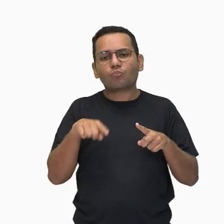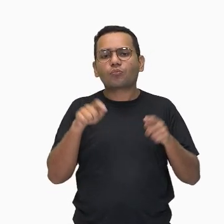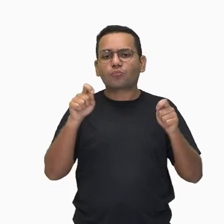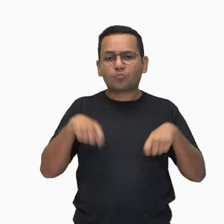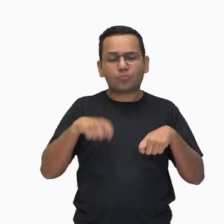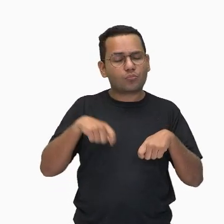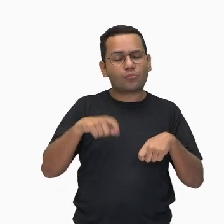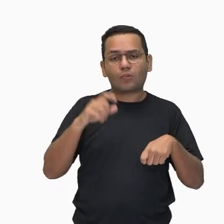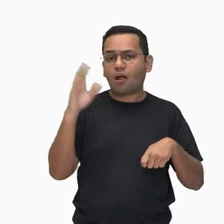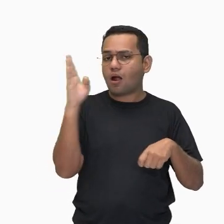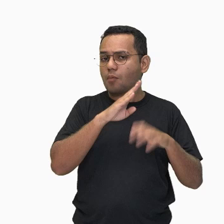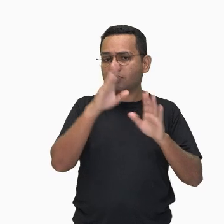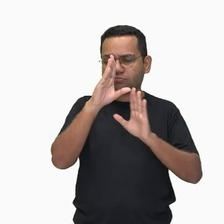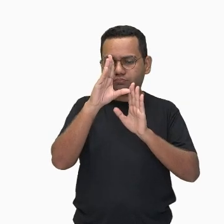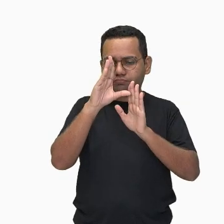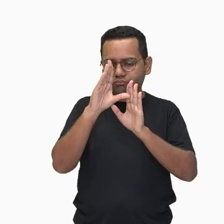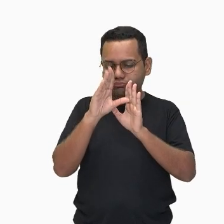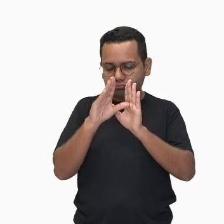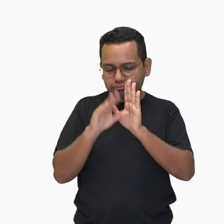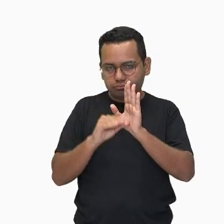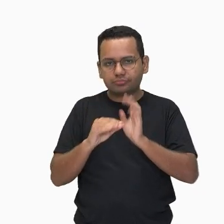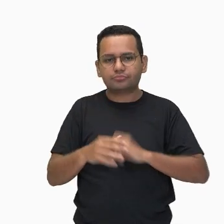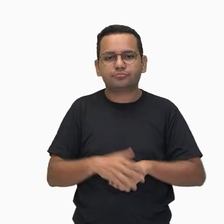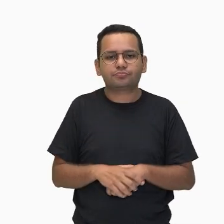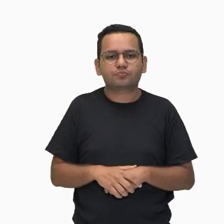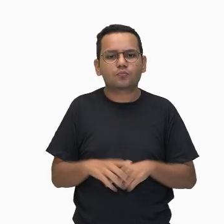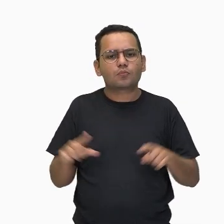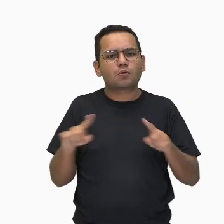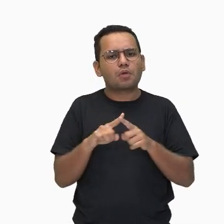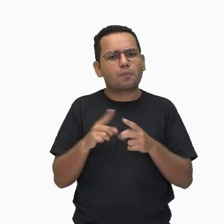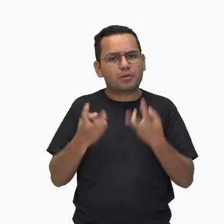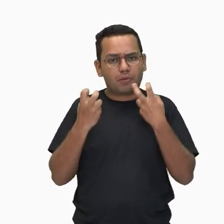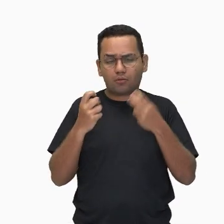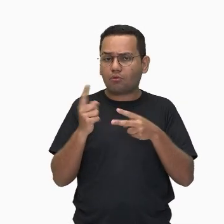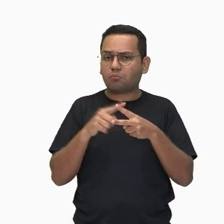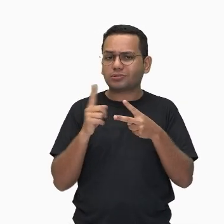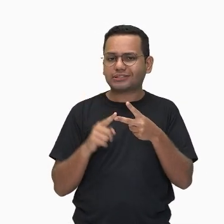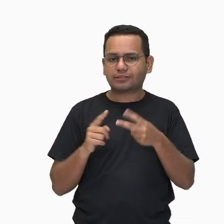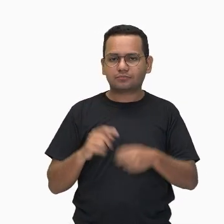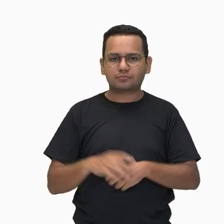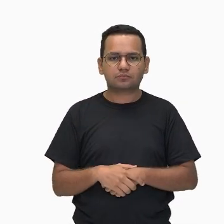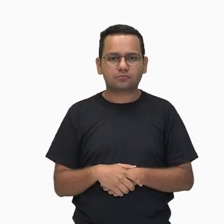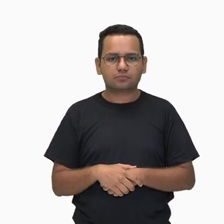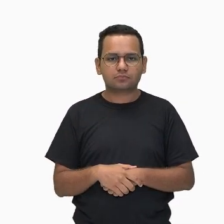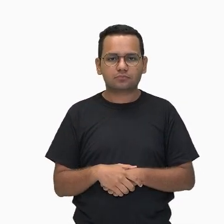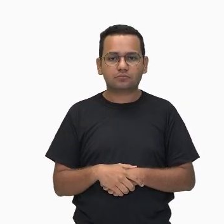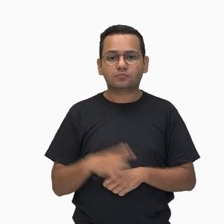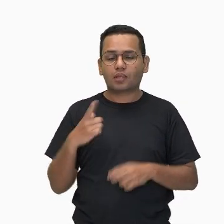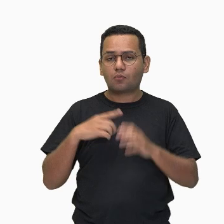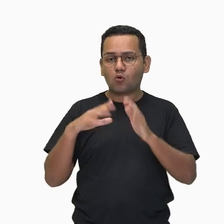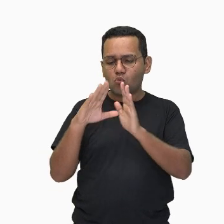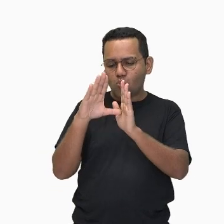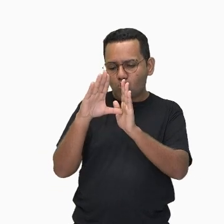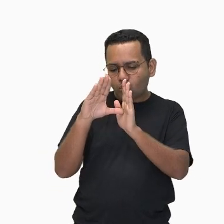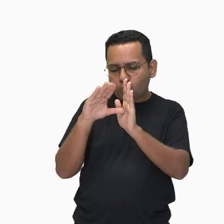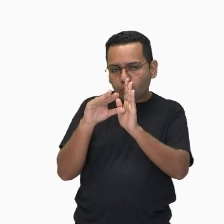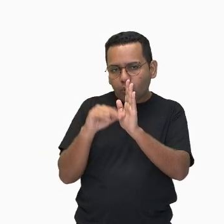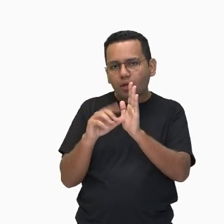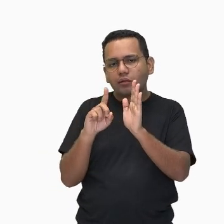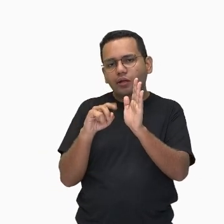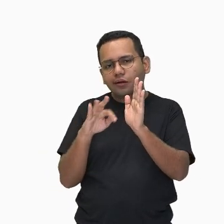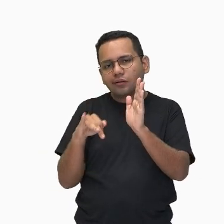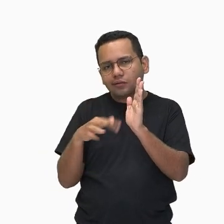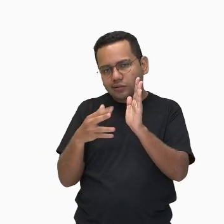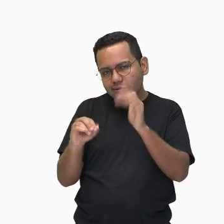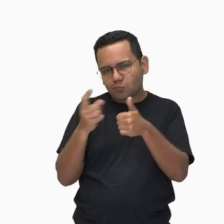decantação. Perceba que tem aqui pelo menos dois processos envolvidos, né? A decantação e aí a centrifugação que